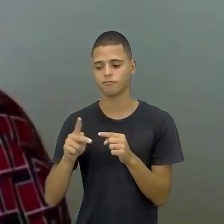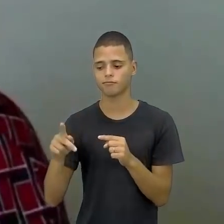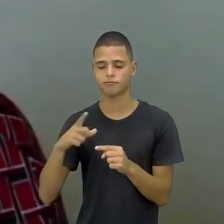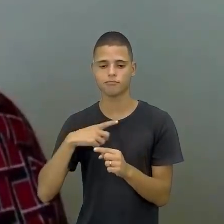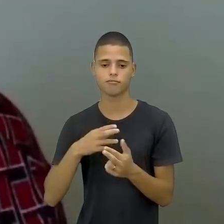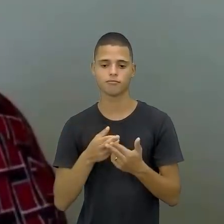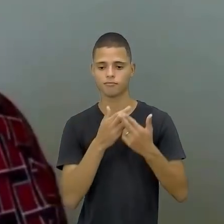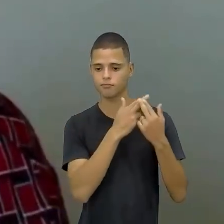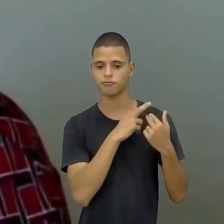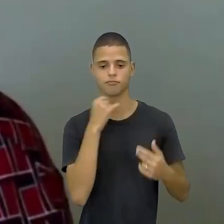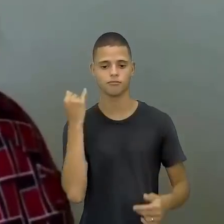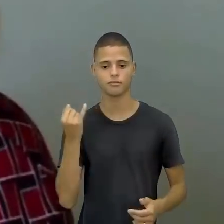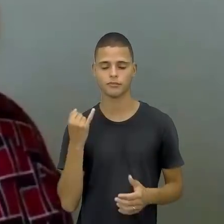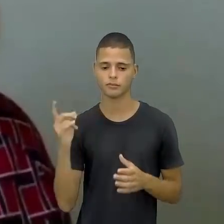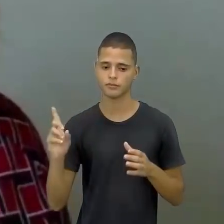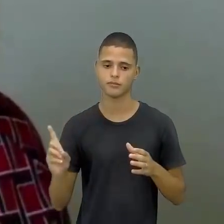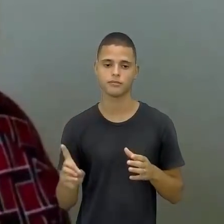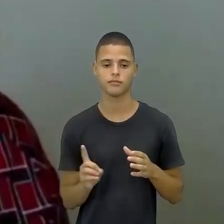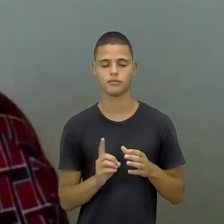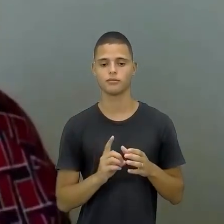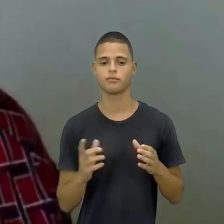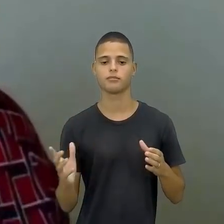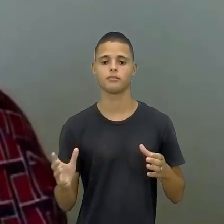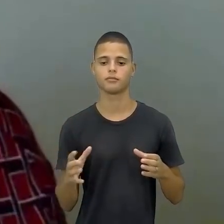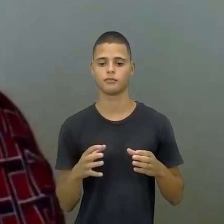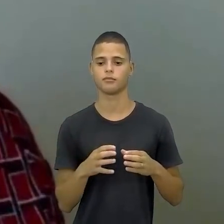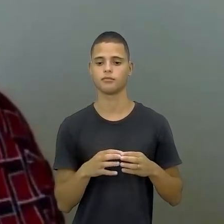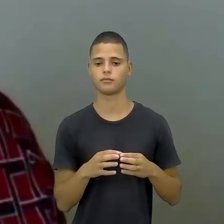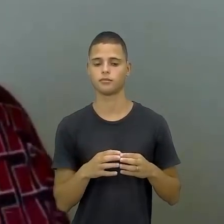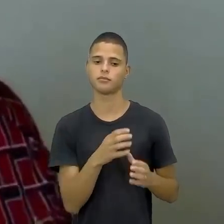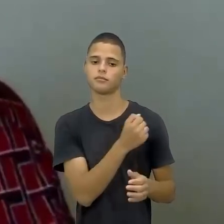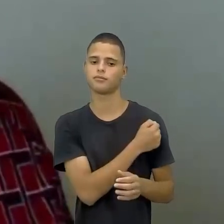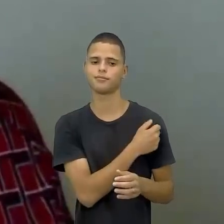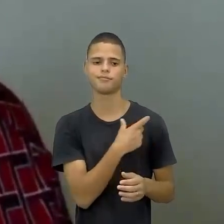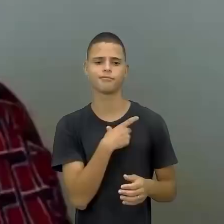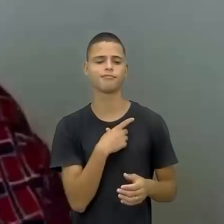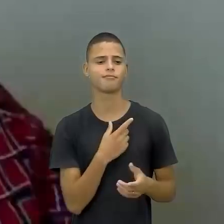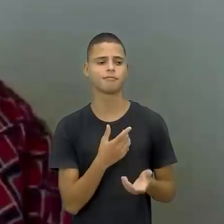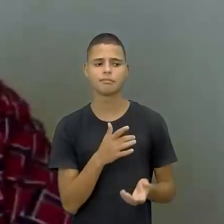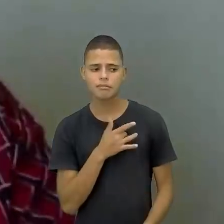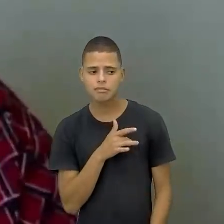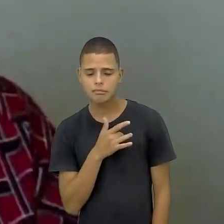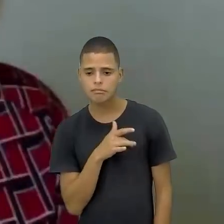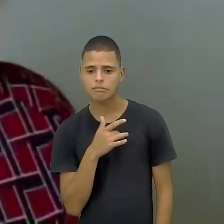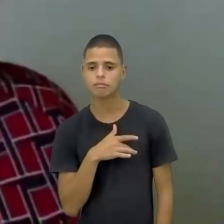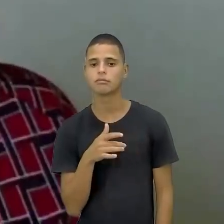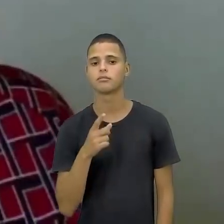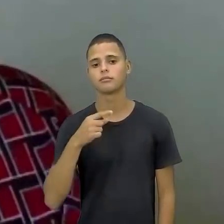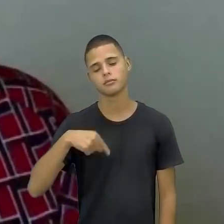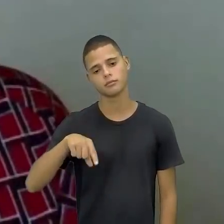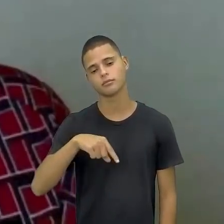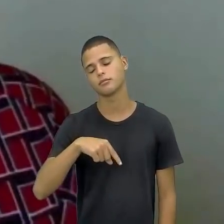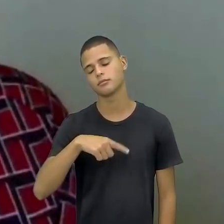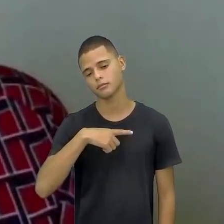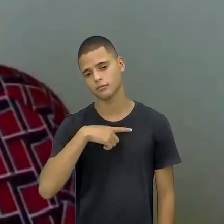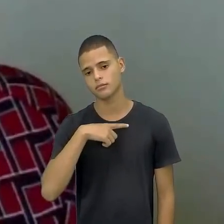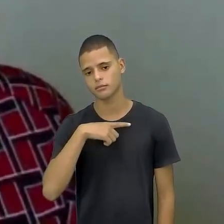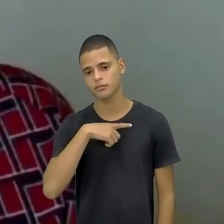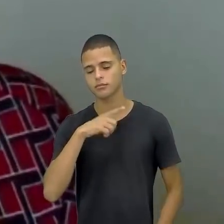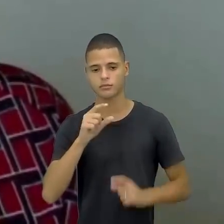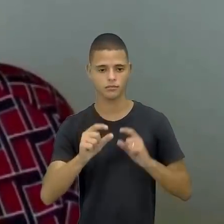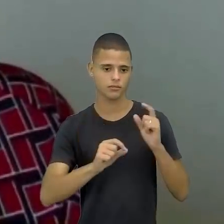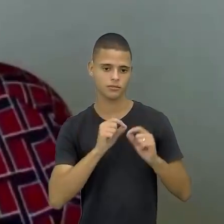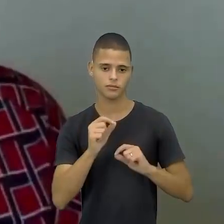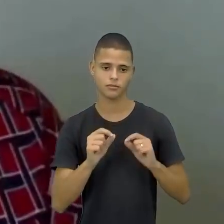fundamental, né, de acolhimento desses estudantes que chegam muito inseguros, nós também, mas nós temos aí, de certa forma,